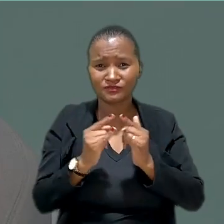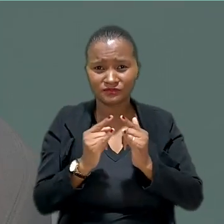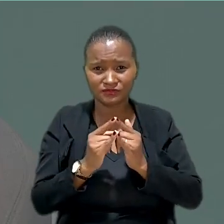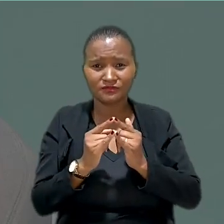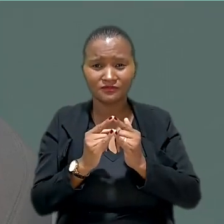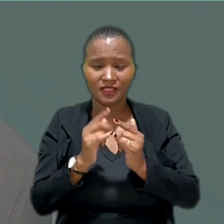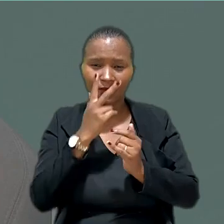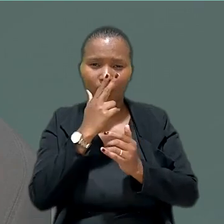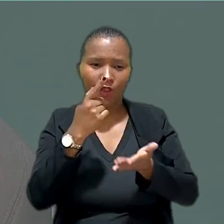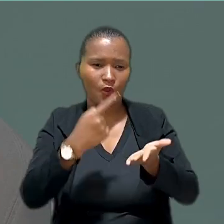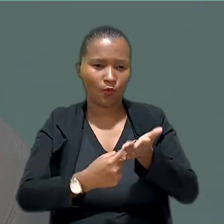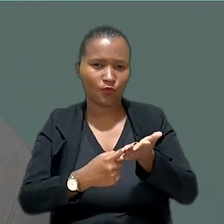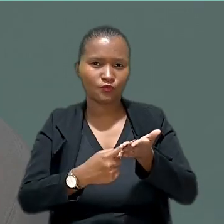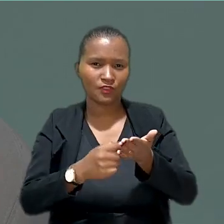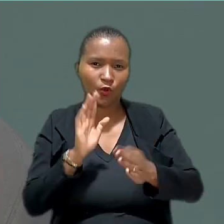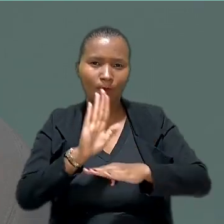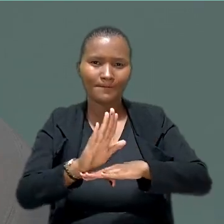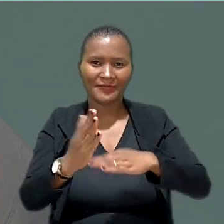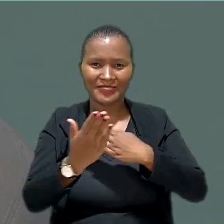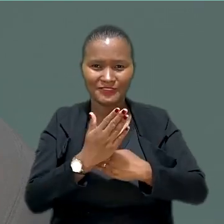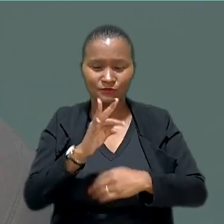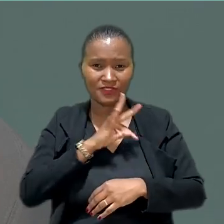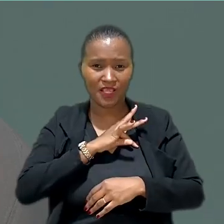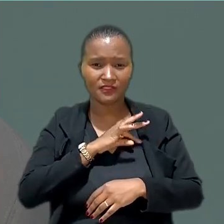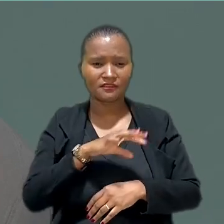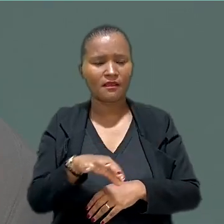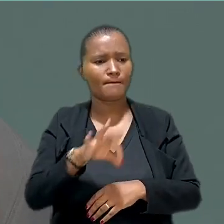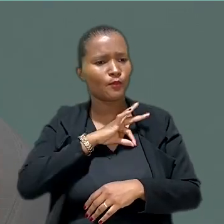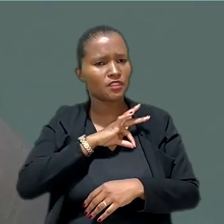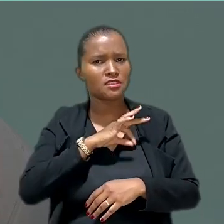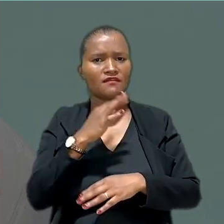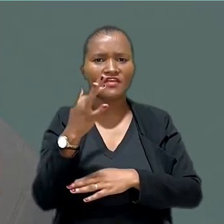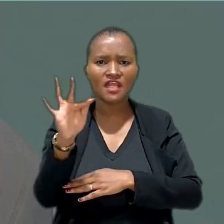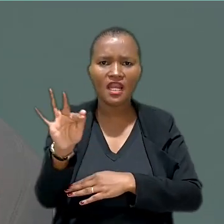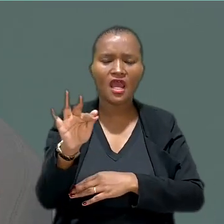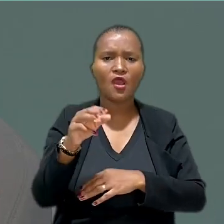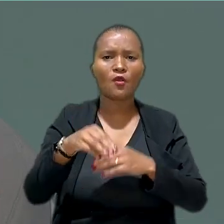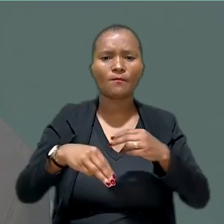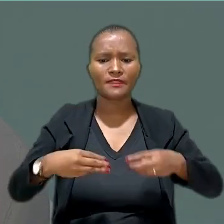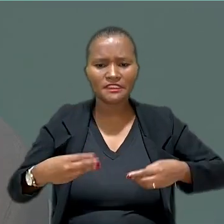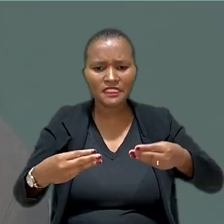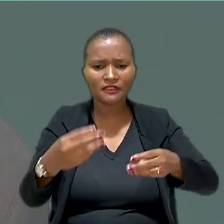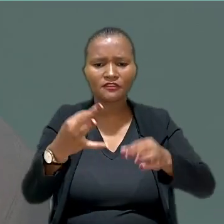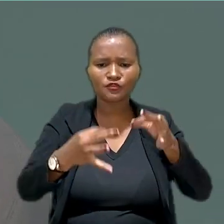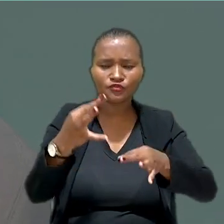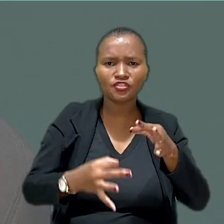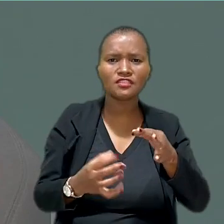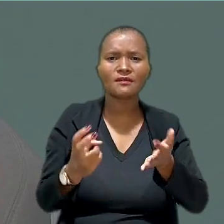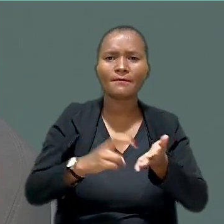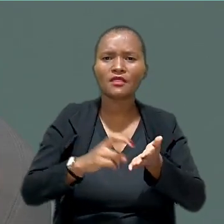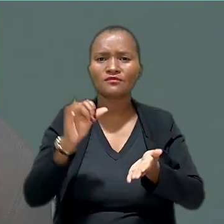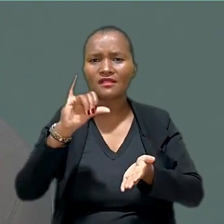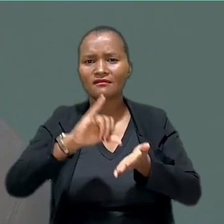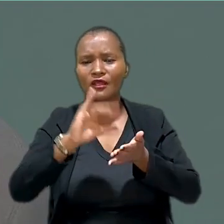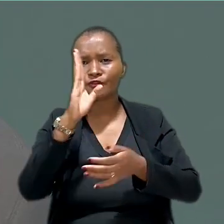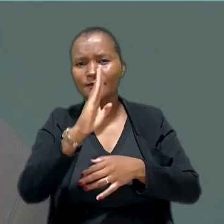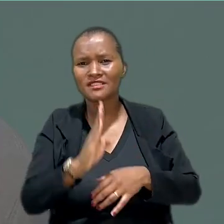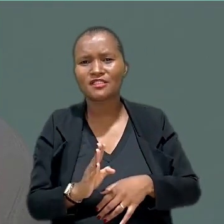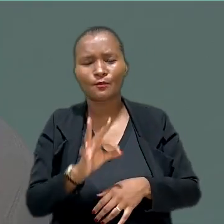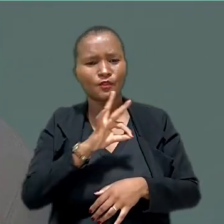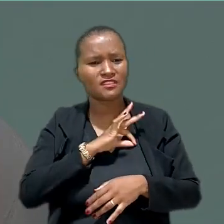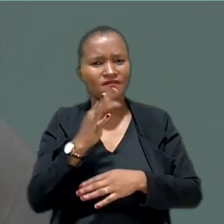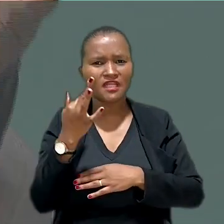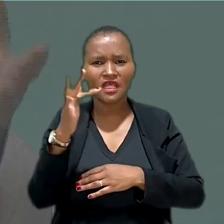dos chamados acordos de cooperação técnica. Com a Polícia Federal, Ministério da Justiça, Banco Central do Brasil, Receita Federal do